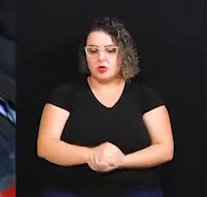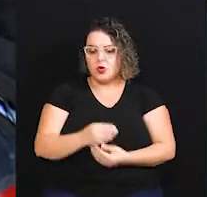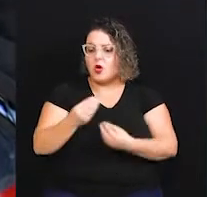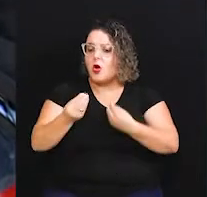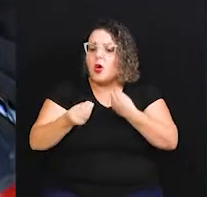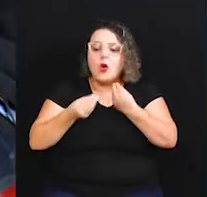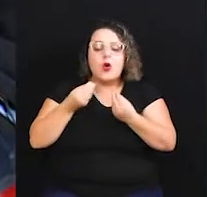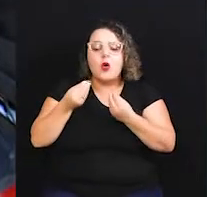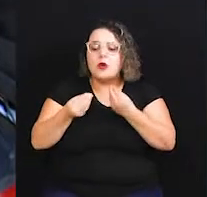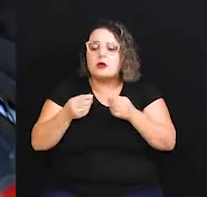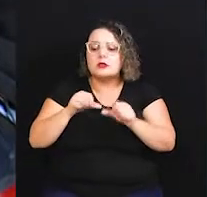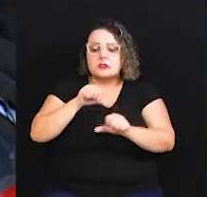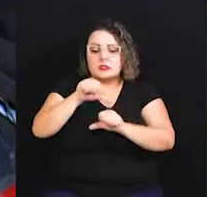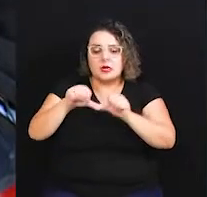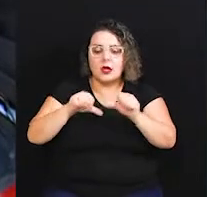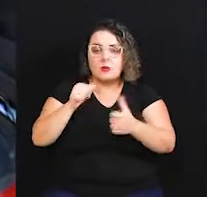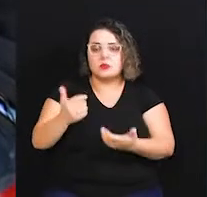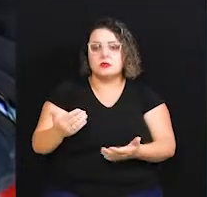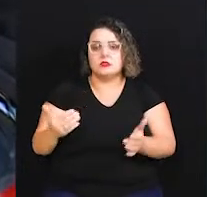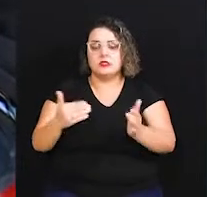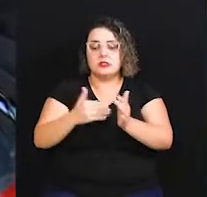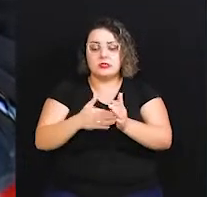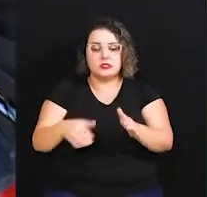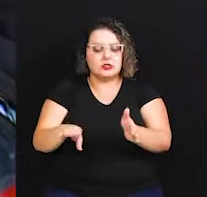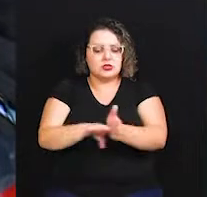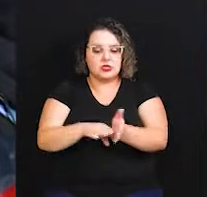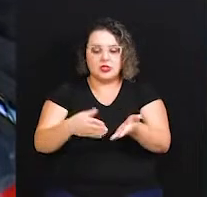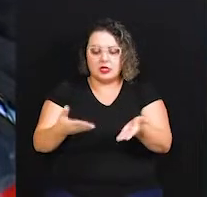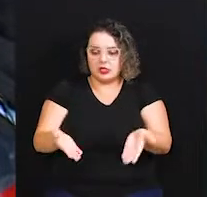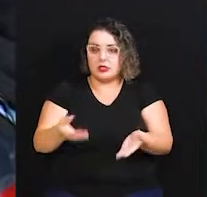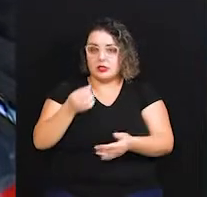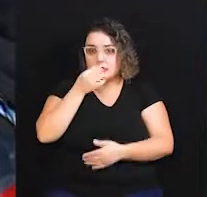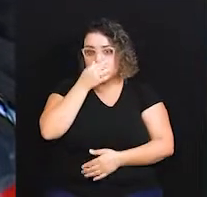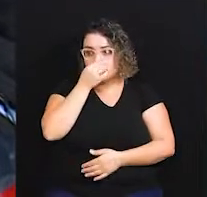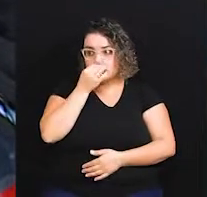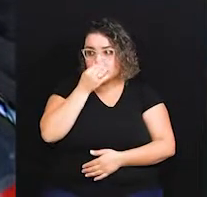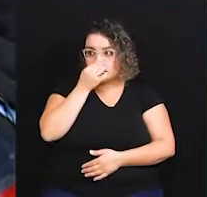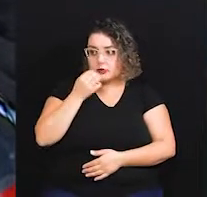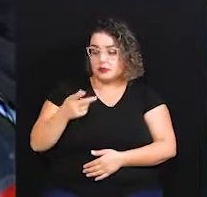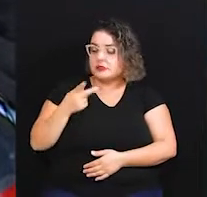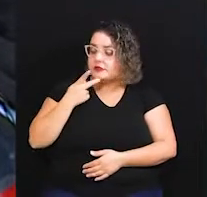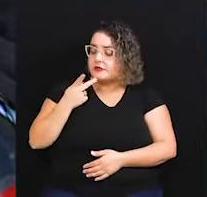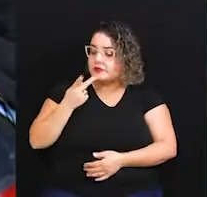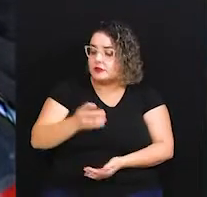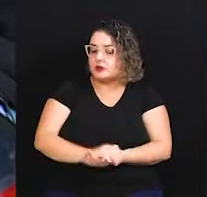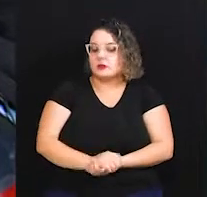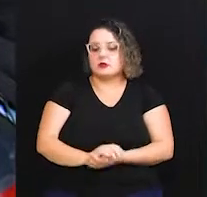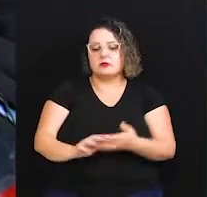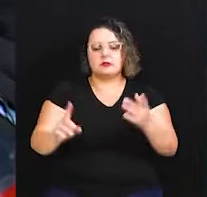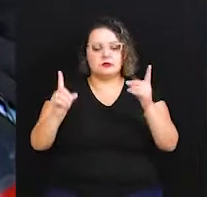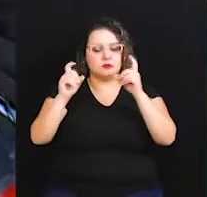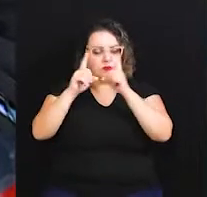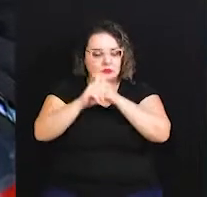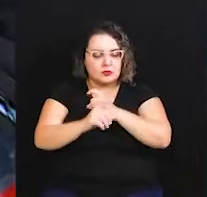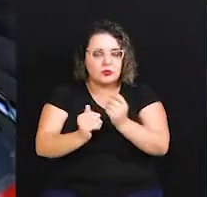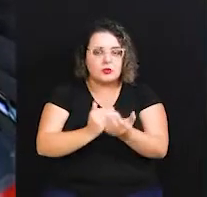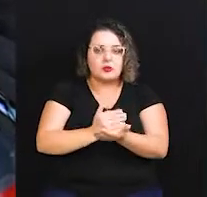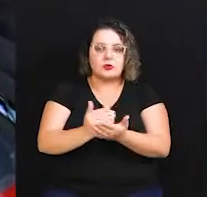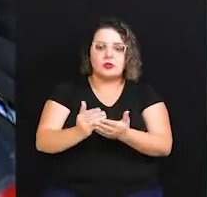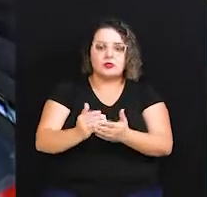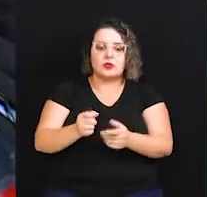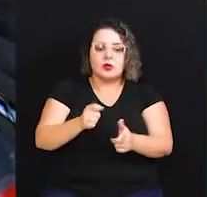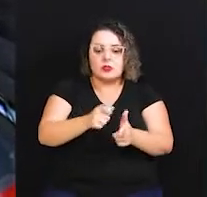como foi essa transformação até a gente chegar nesse espaço aqui, né? Você falou que teve muita dificuldade no começo,